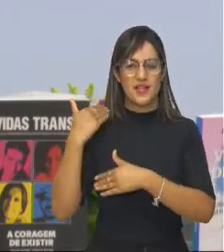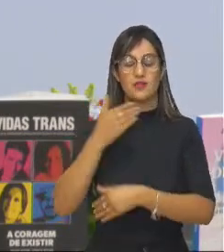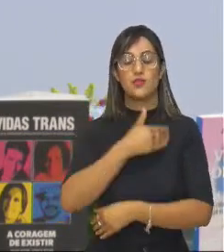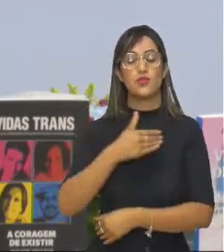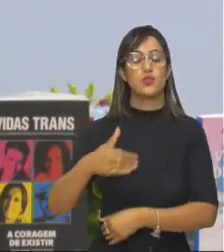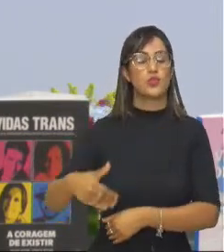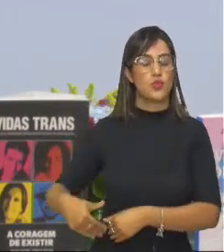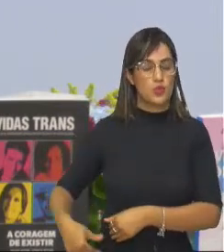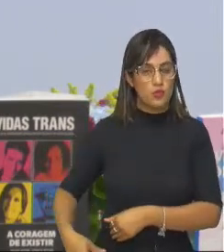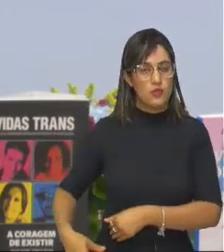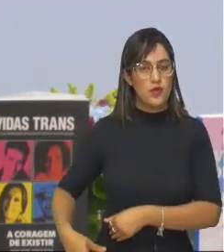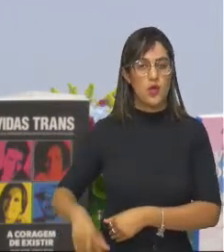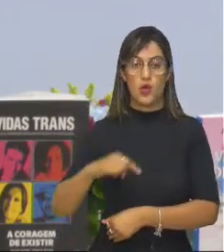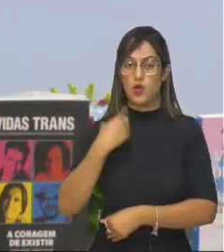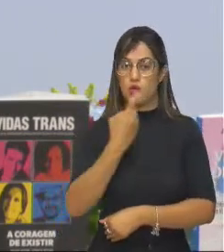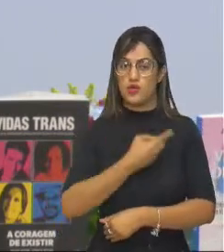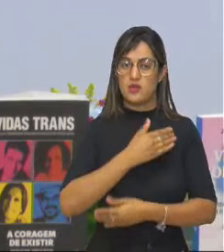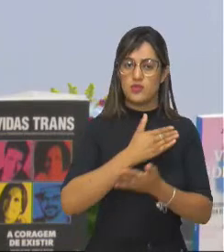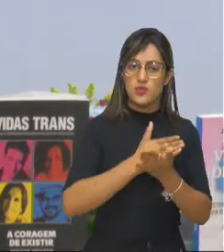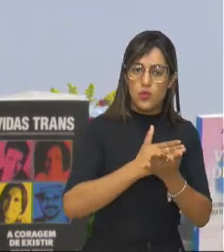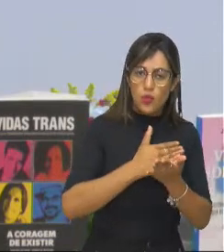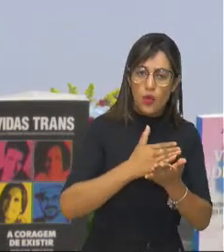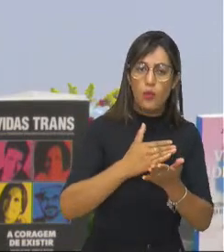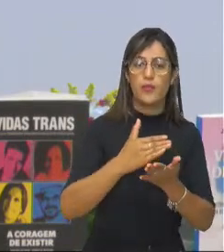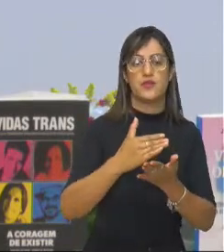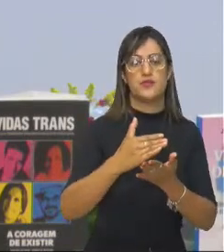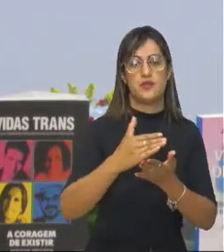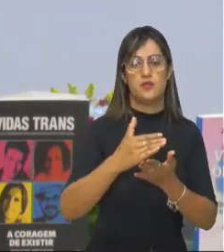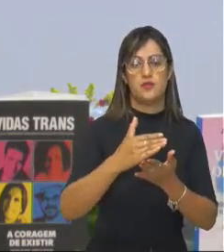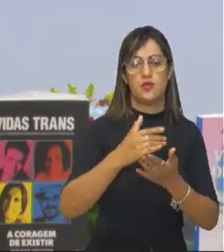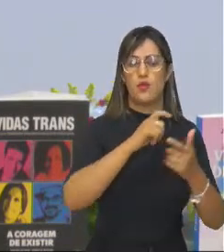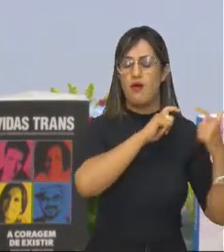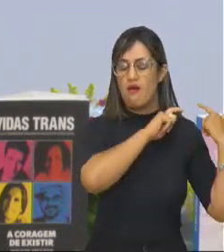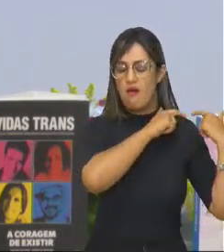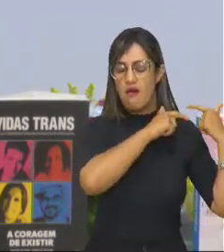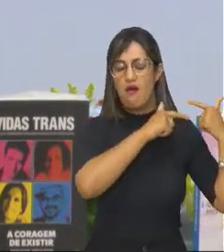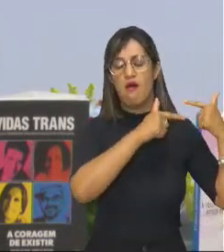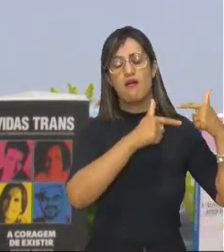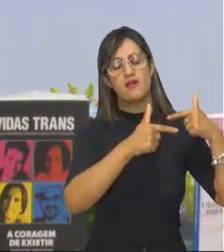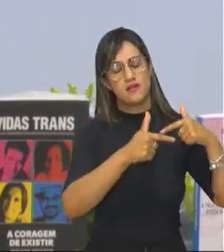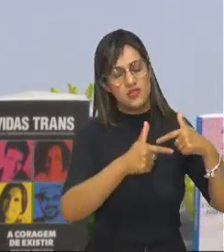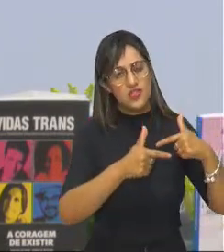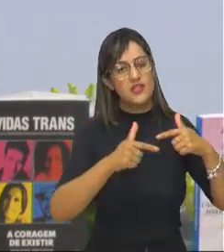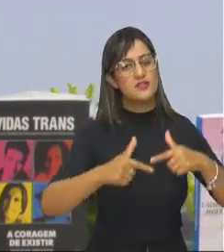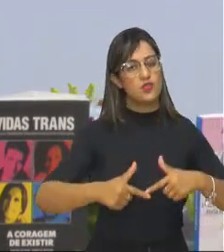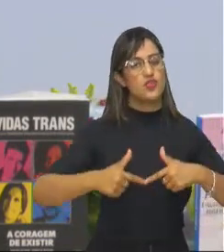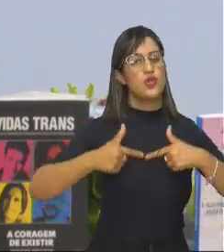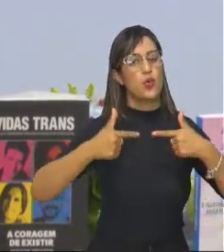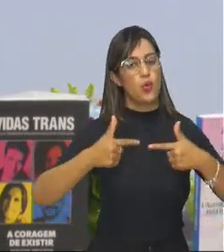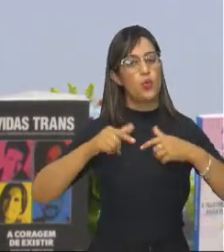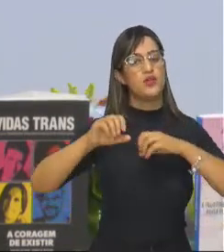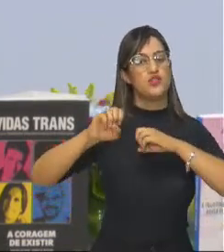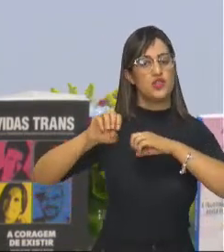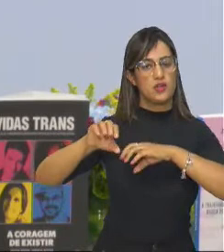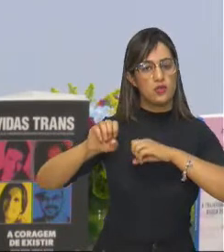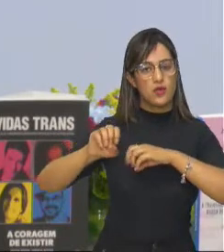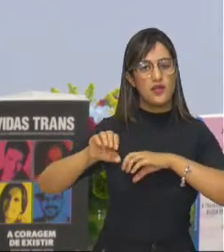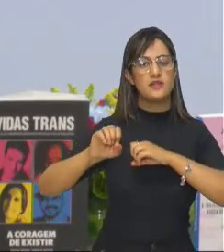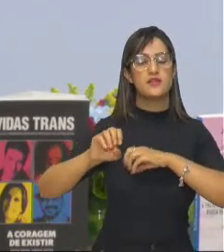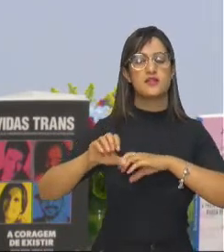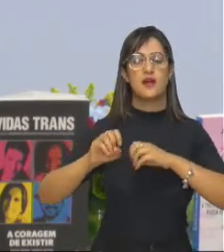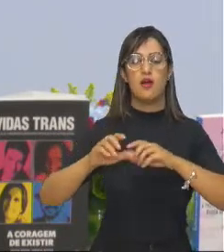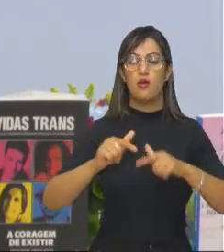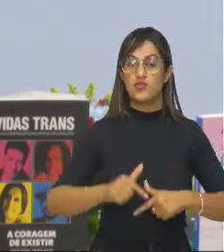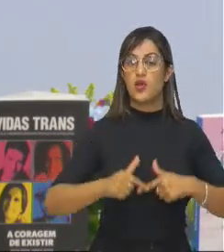estamos apenas começando, pelo menos algumas gerações de luta, de educação, de luta contra a